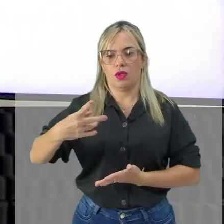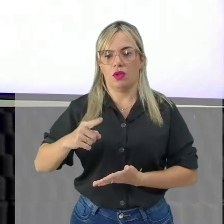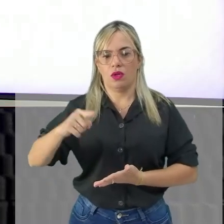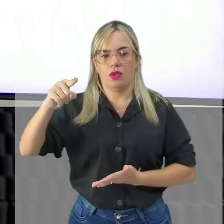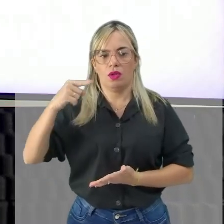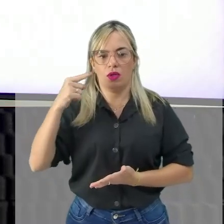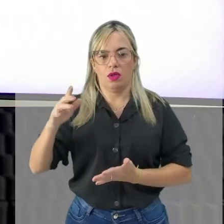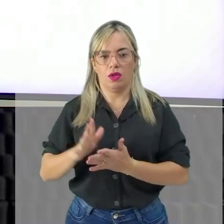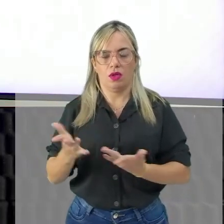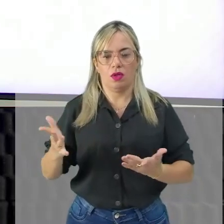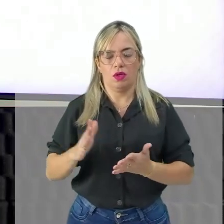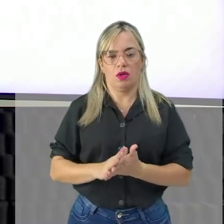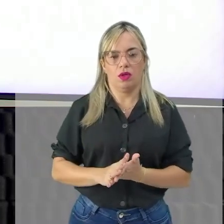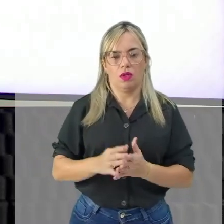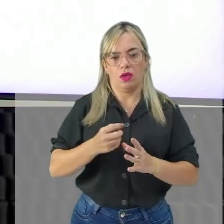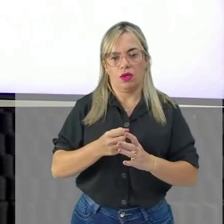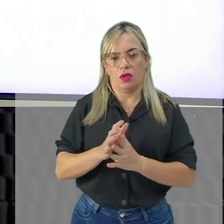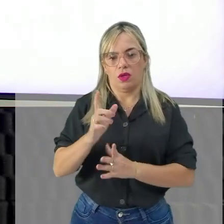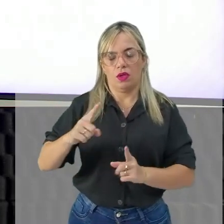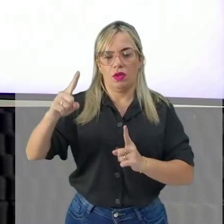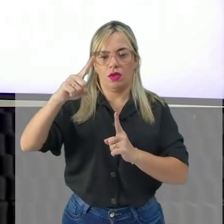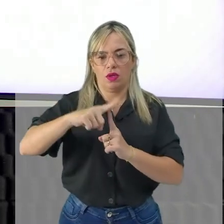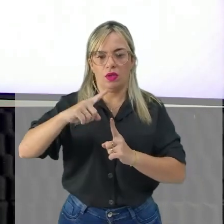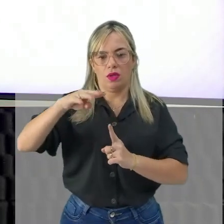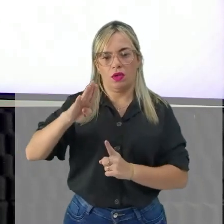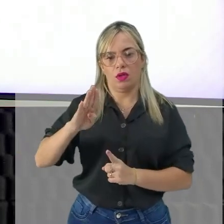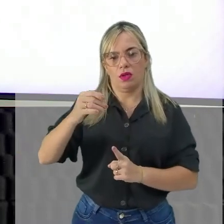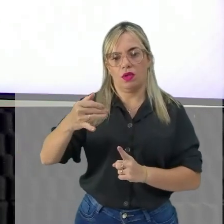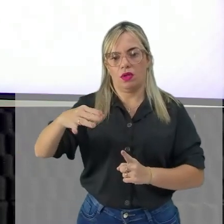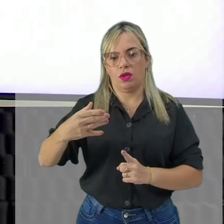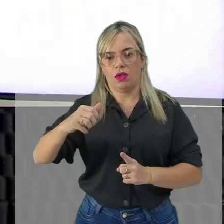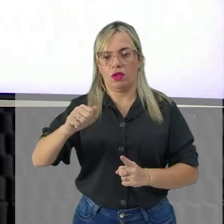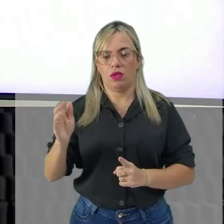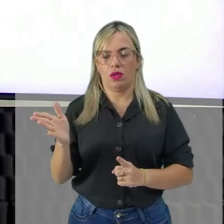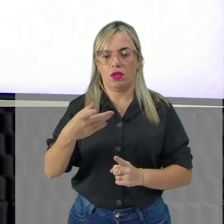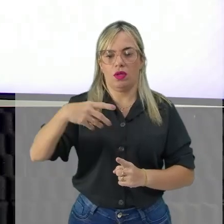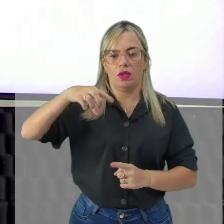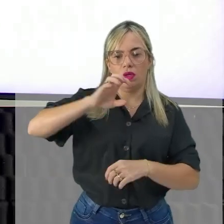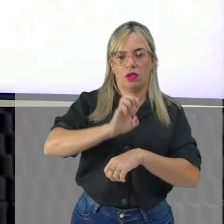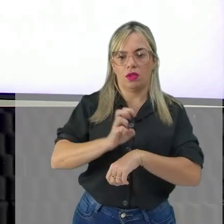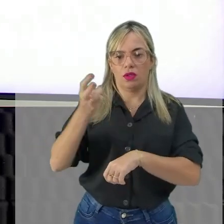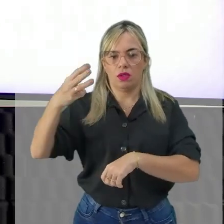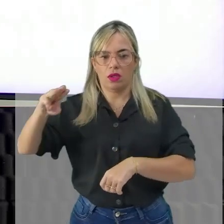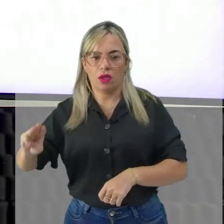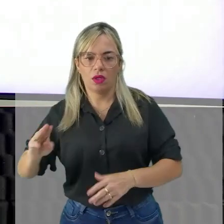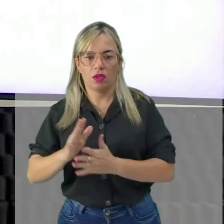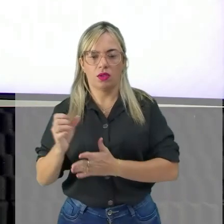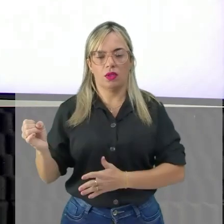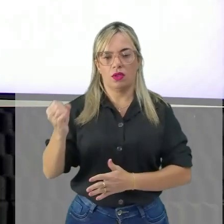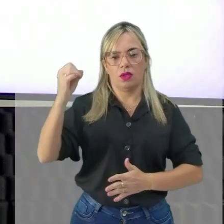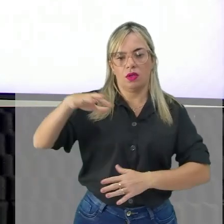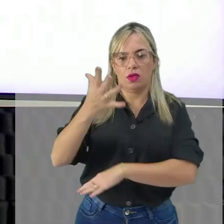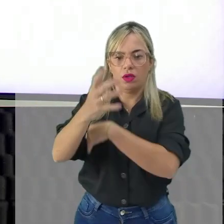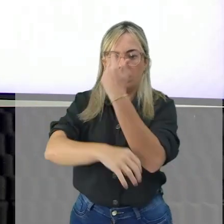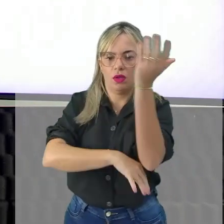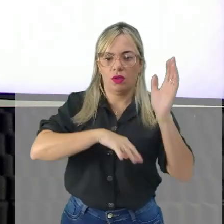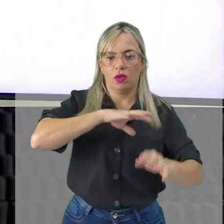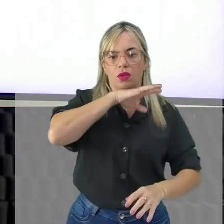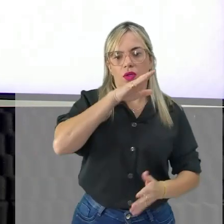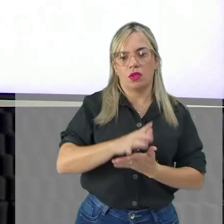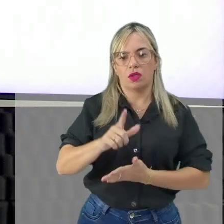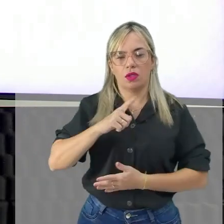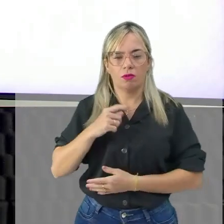Baixada Maranhense. Além de sua importância ambiental, o animal possui interesse social e econômico. Isso porque as